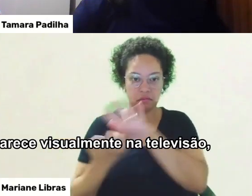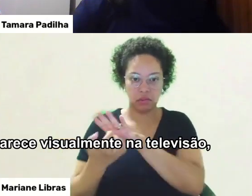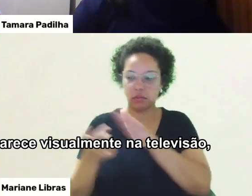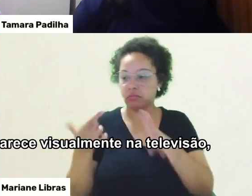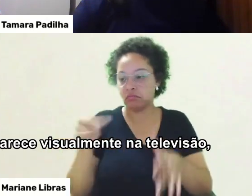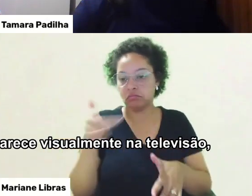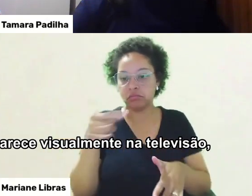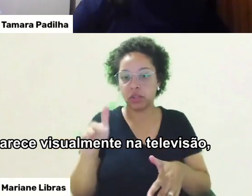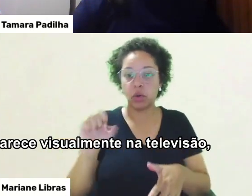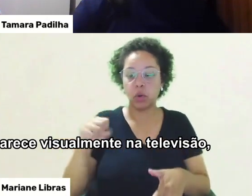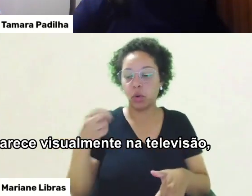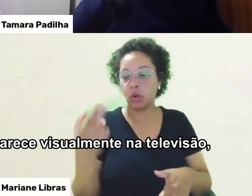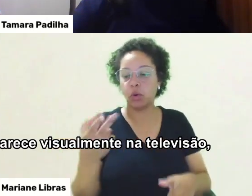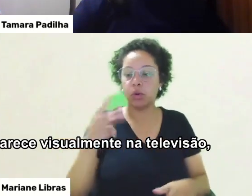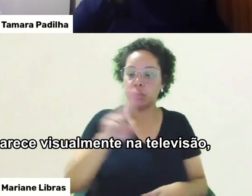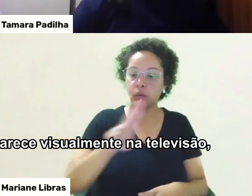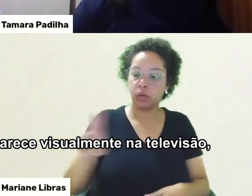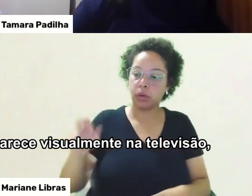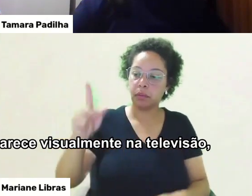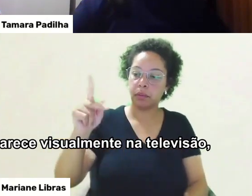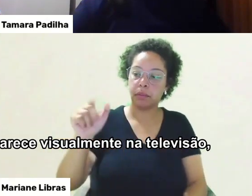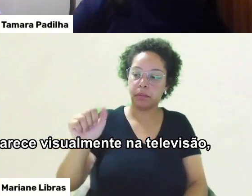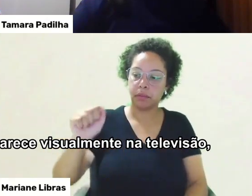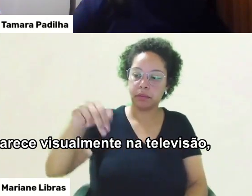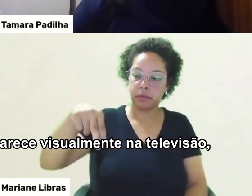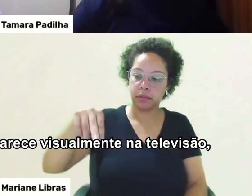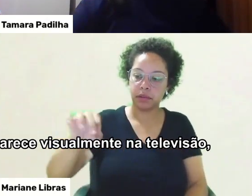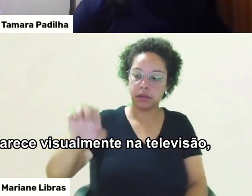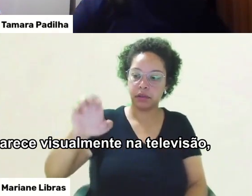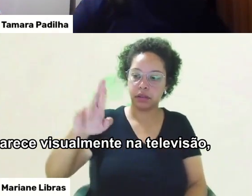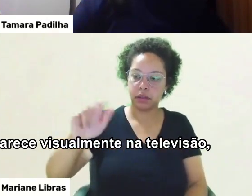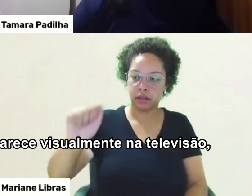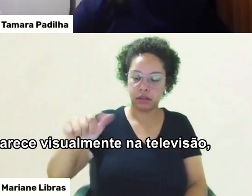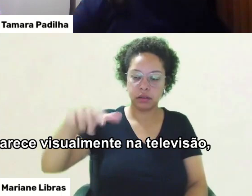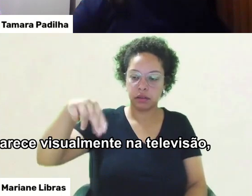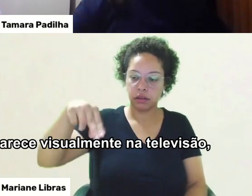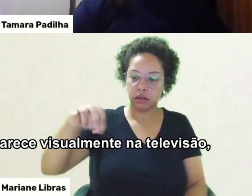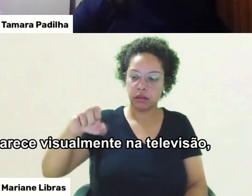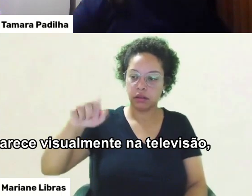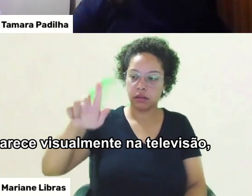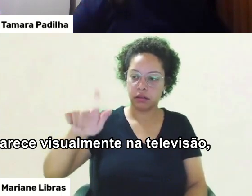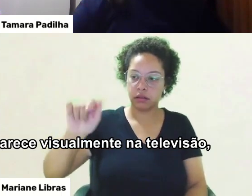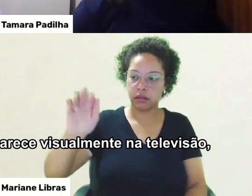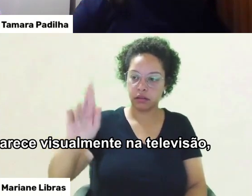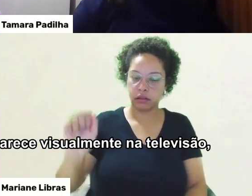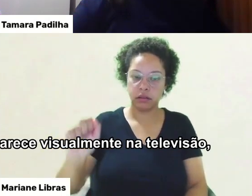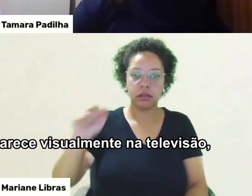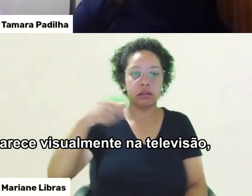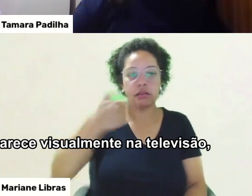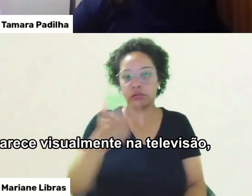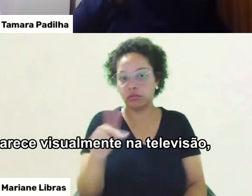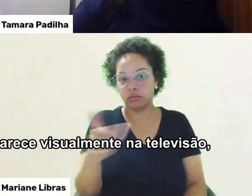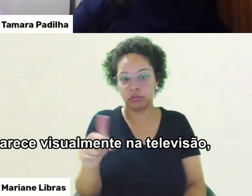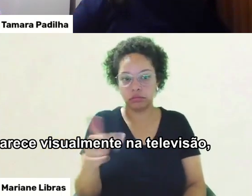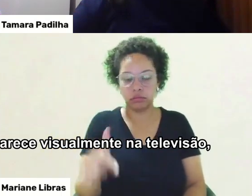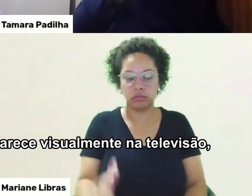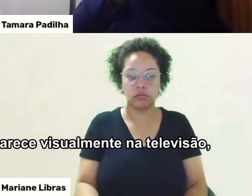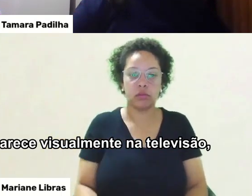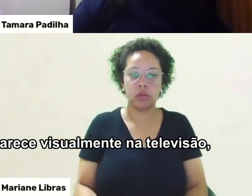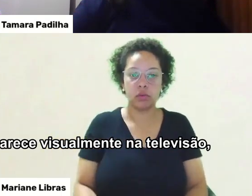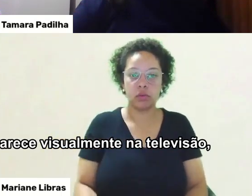nome Pantera Negra ali, como se fosse um banner. Então, por isso, a audiodescrição aqui foi bem específica só para o que nós estamos vendo. Por